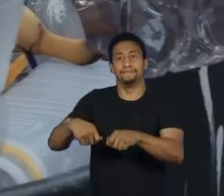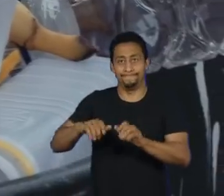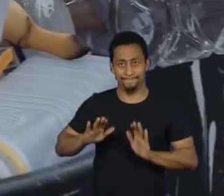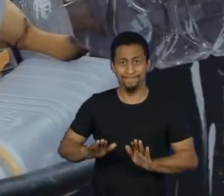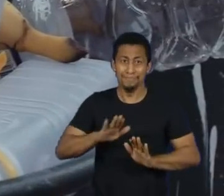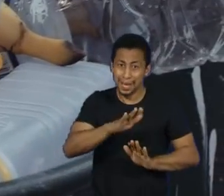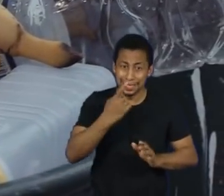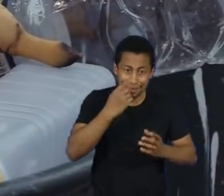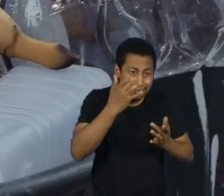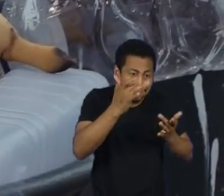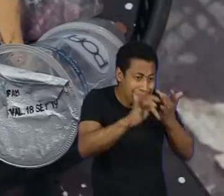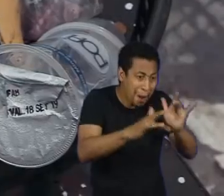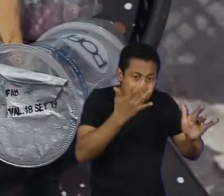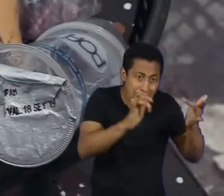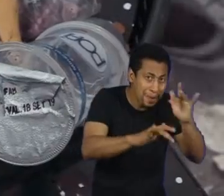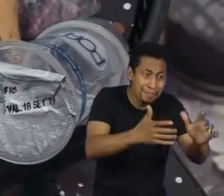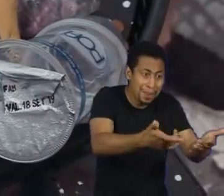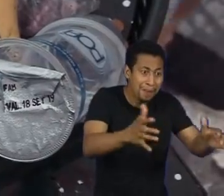absolutamente catastrófico.